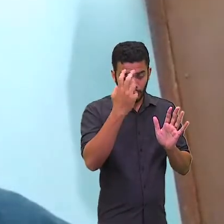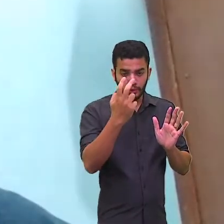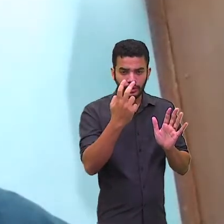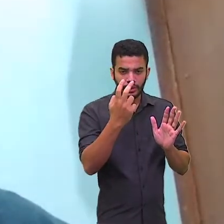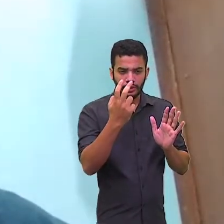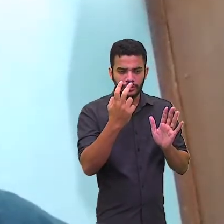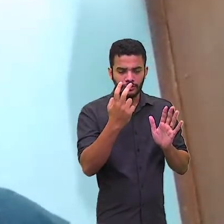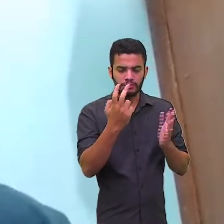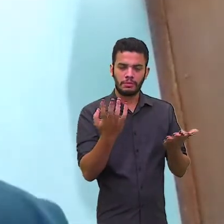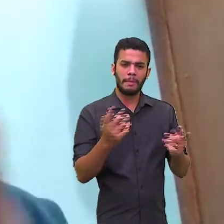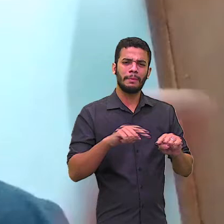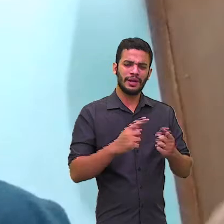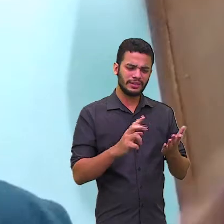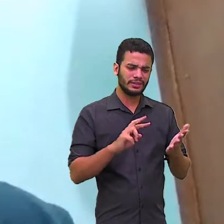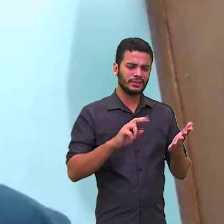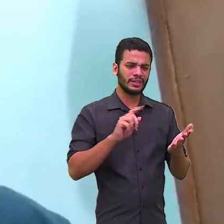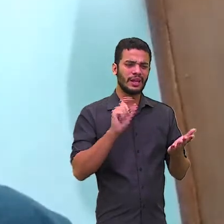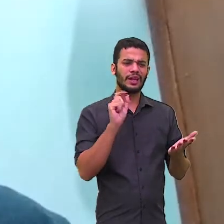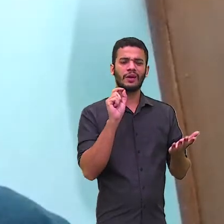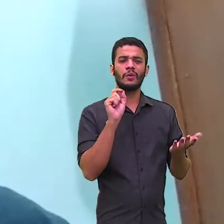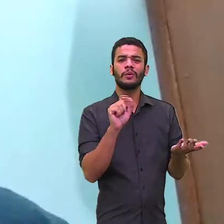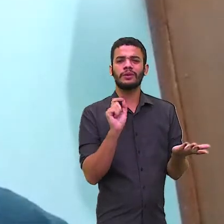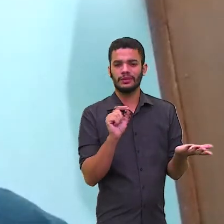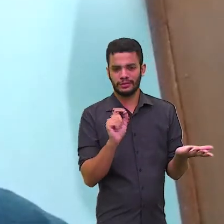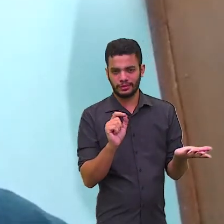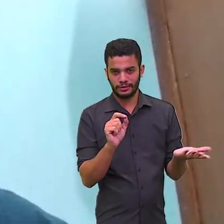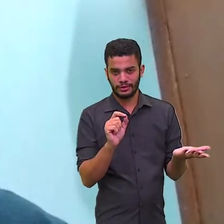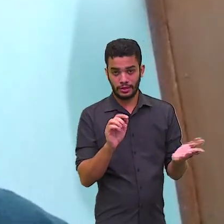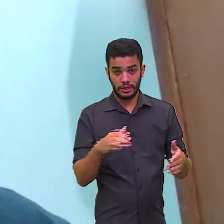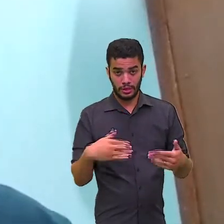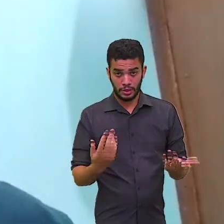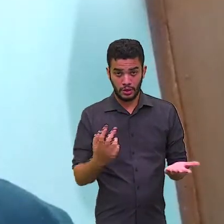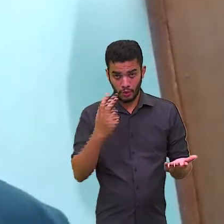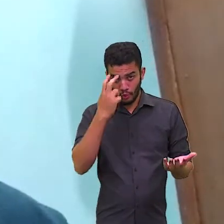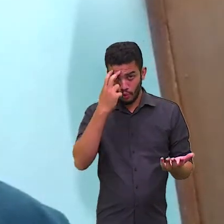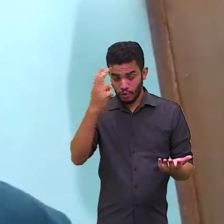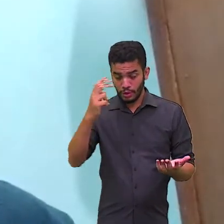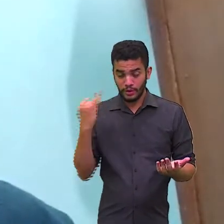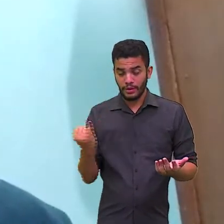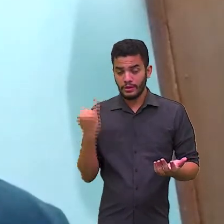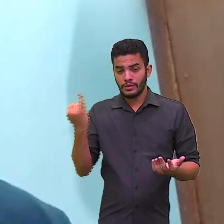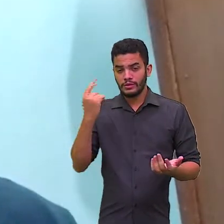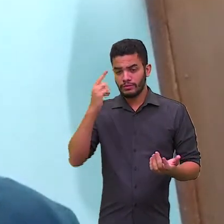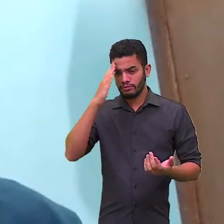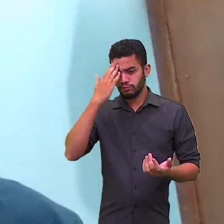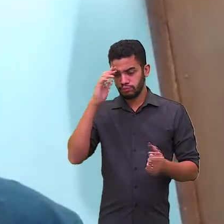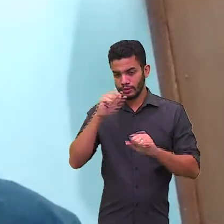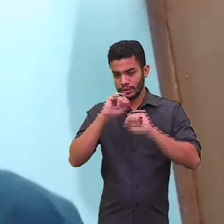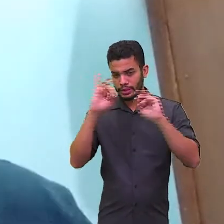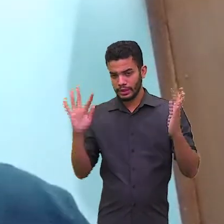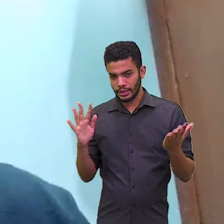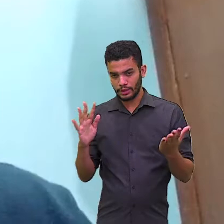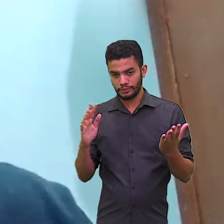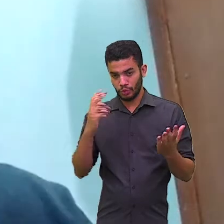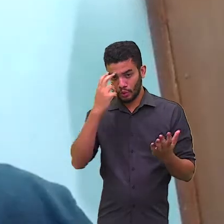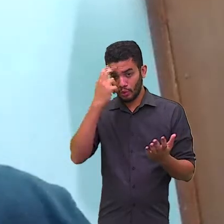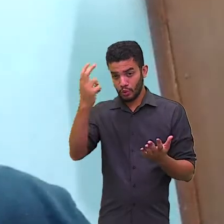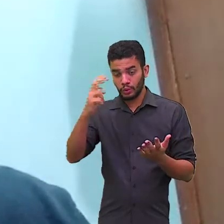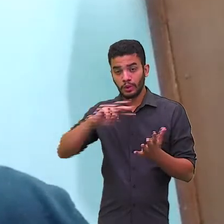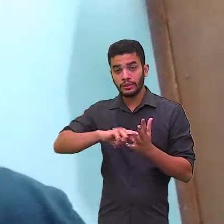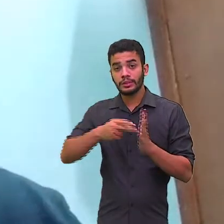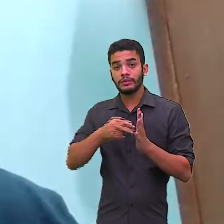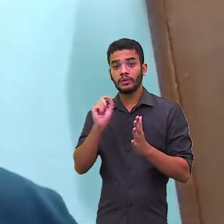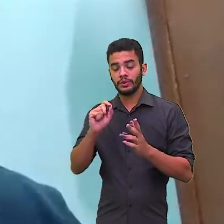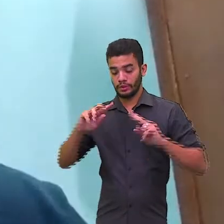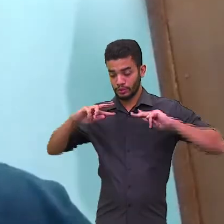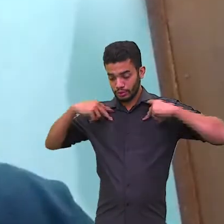patrimônio cultural? O cultural é importante a gente entender. Cultural é tudo aquilo que o ser humano